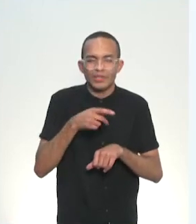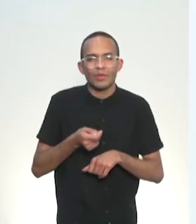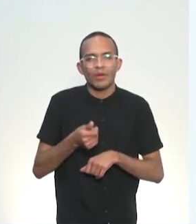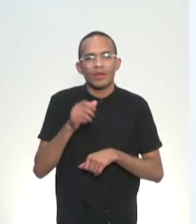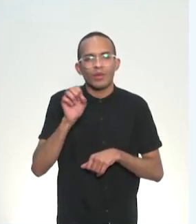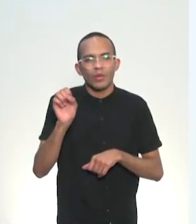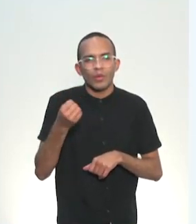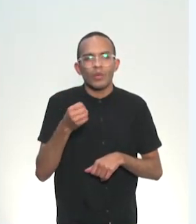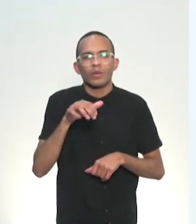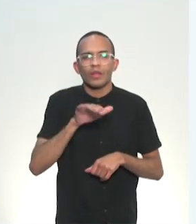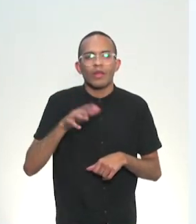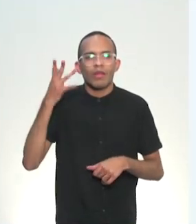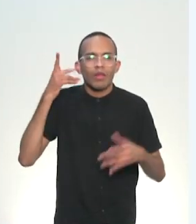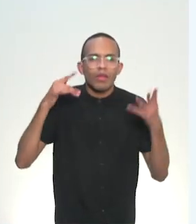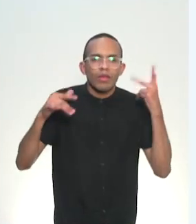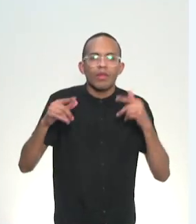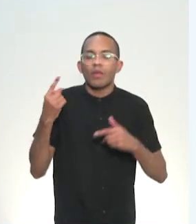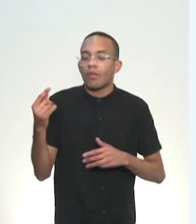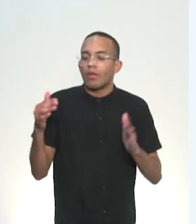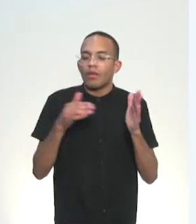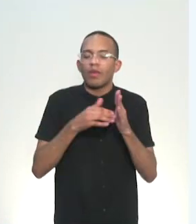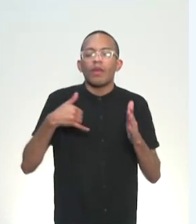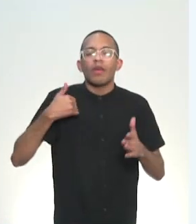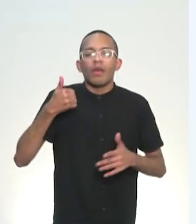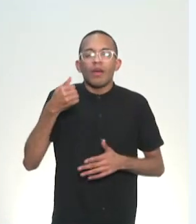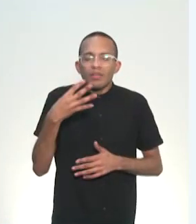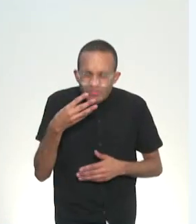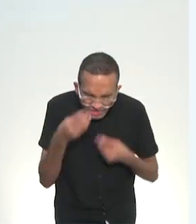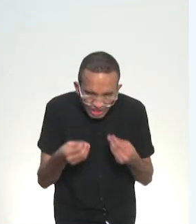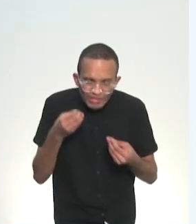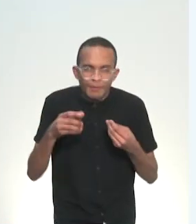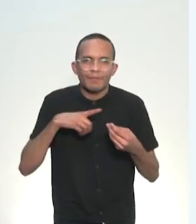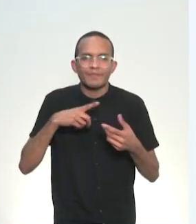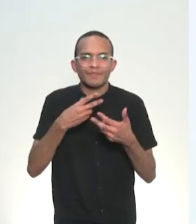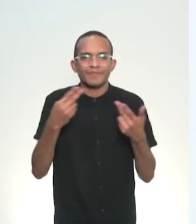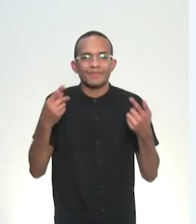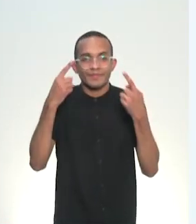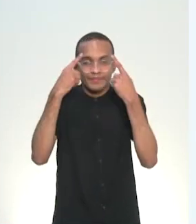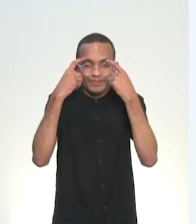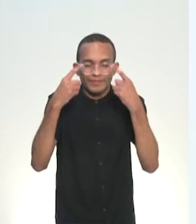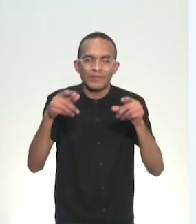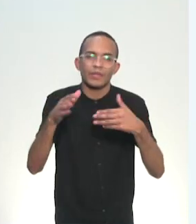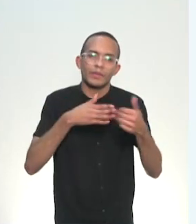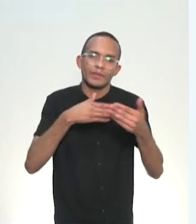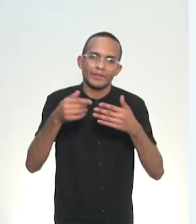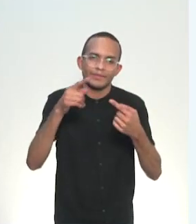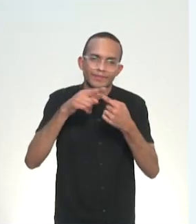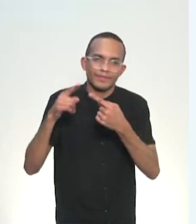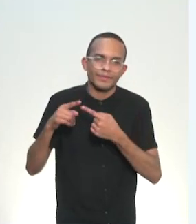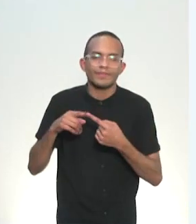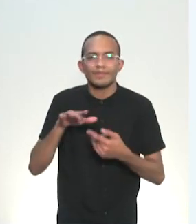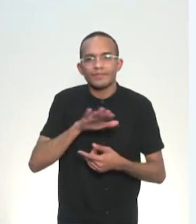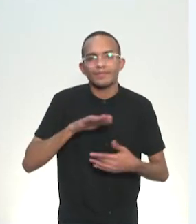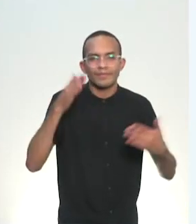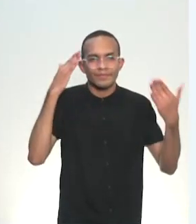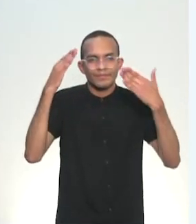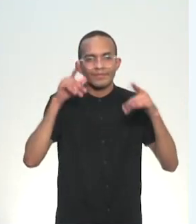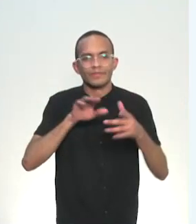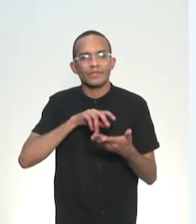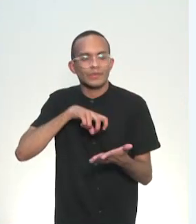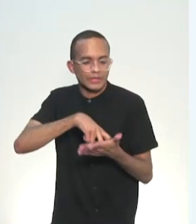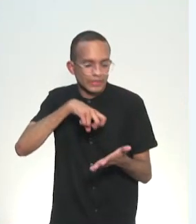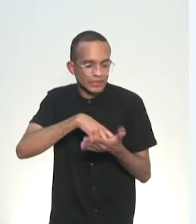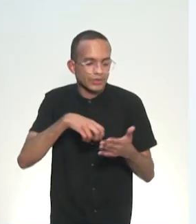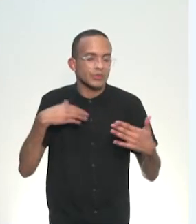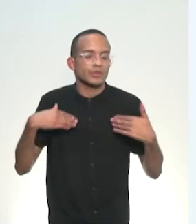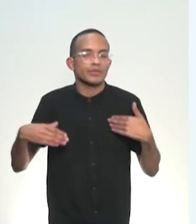8 em cada 10 crianças de 1 a 14 anos foram submetidas em seus lares a alguma forma de agressão psicológica ou castigo